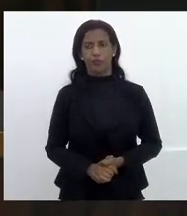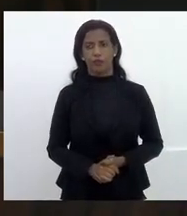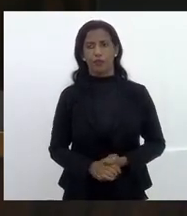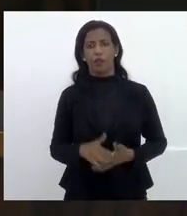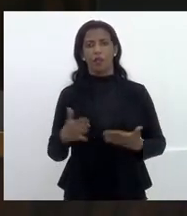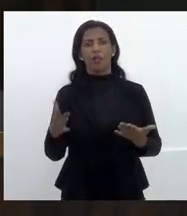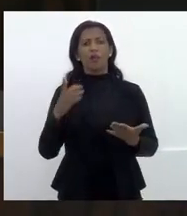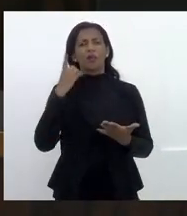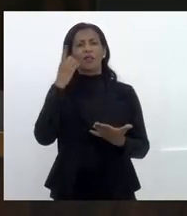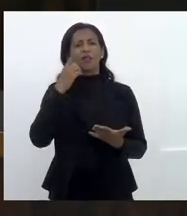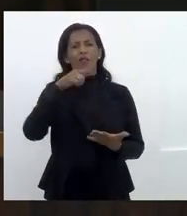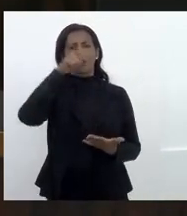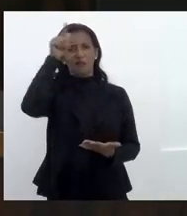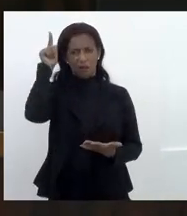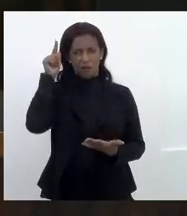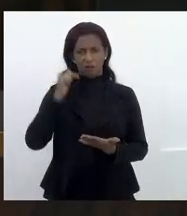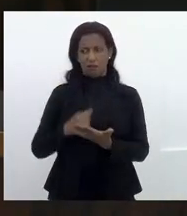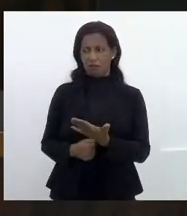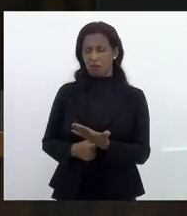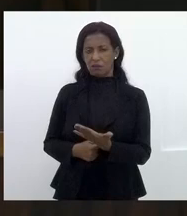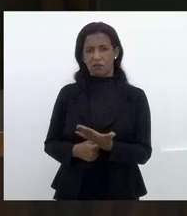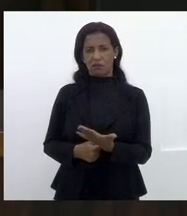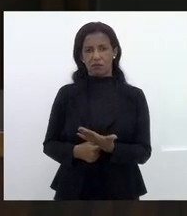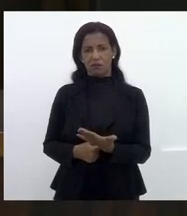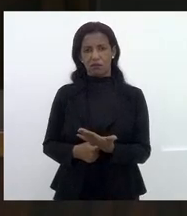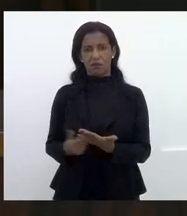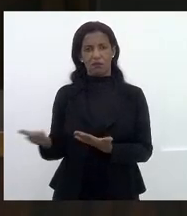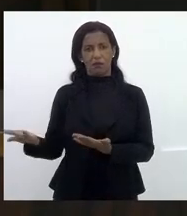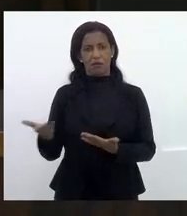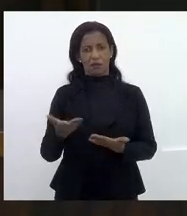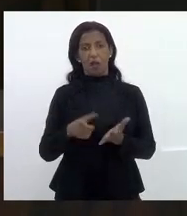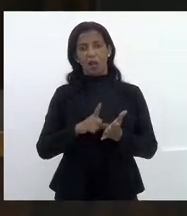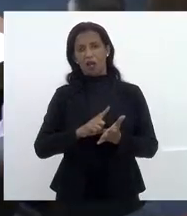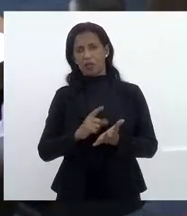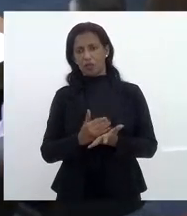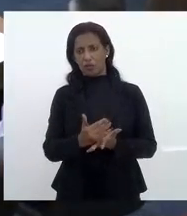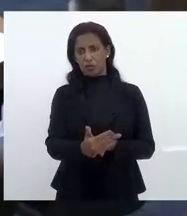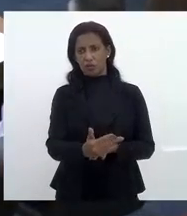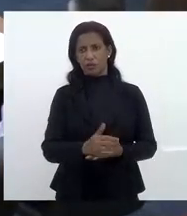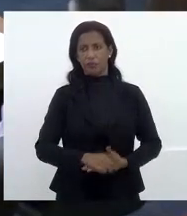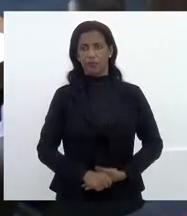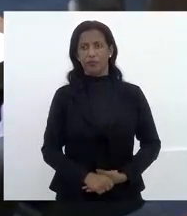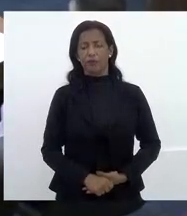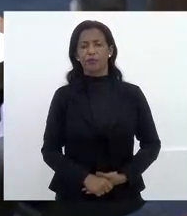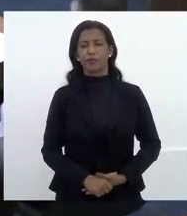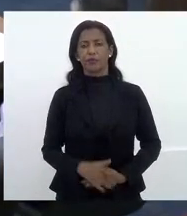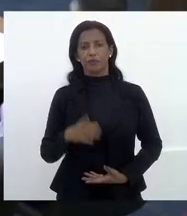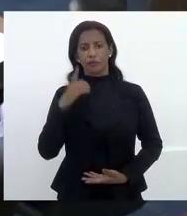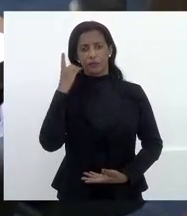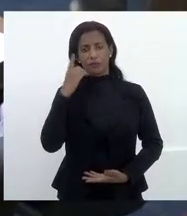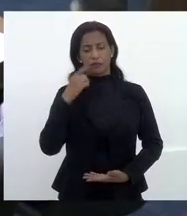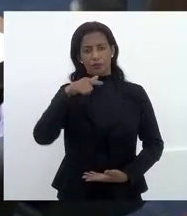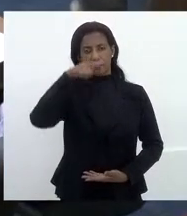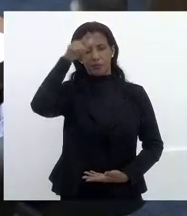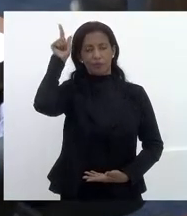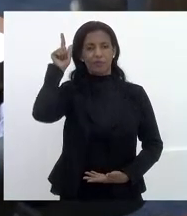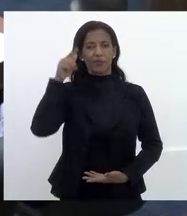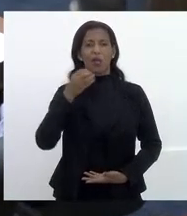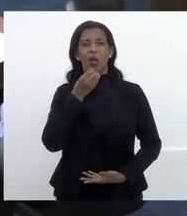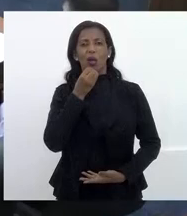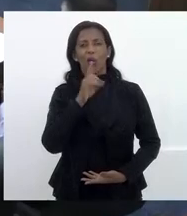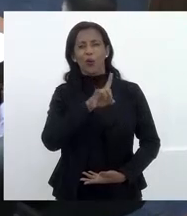Deputado Luiz Paulo que fazer uma consideração antes de passar a palavra para as apresentações do governo a palavra Deputado Luiz Paulo Bom